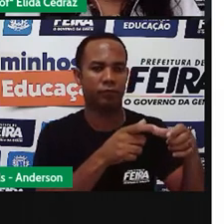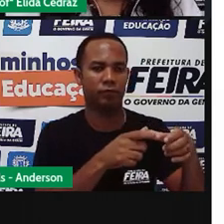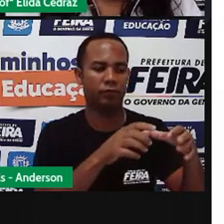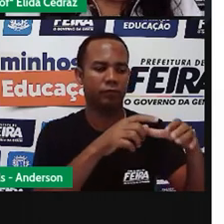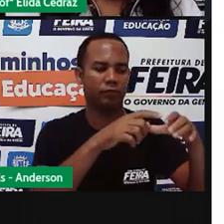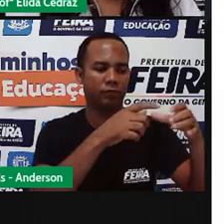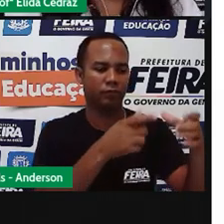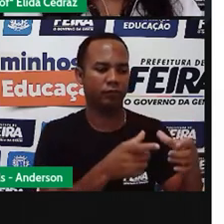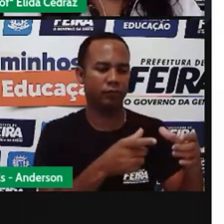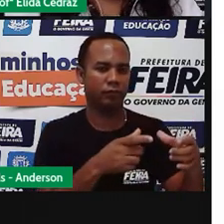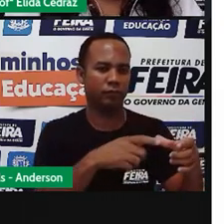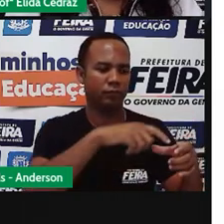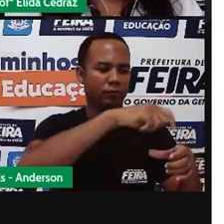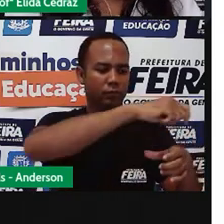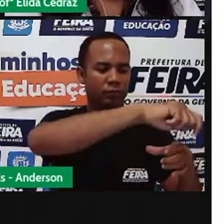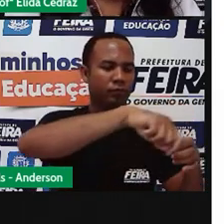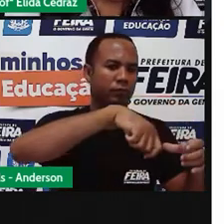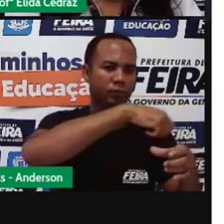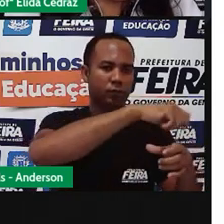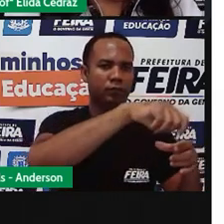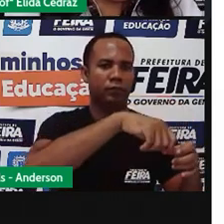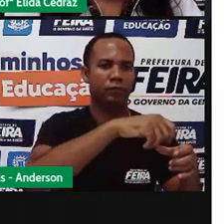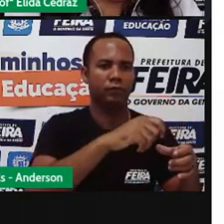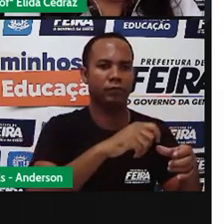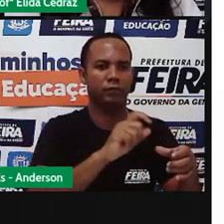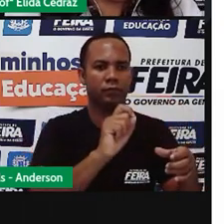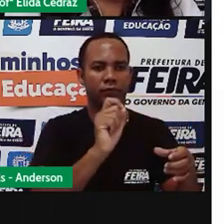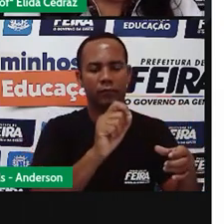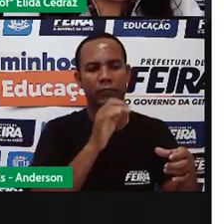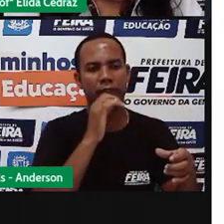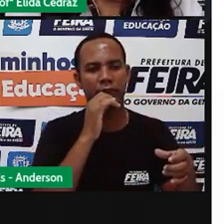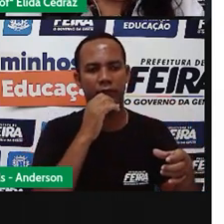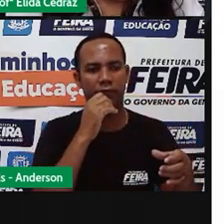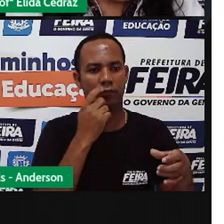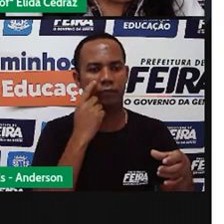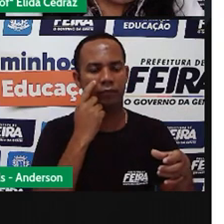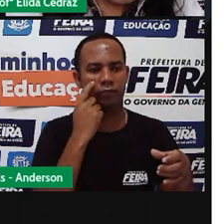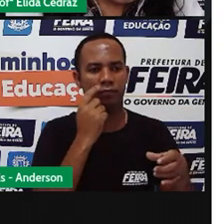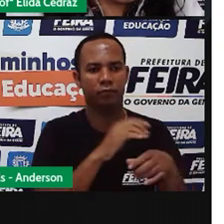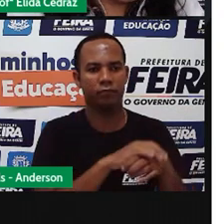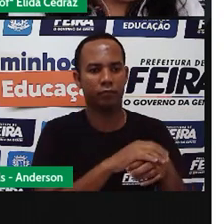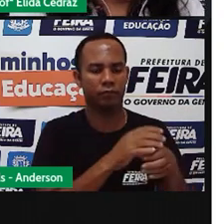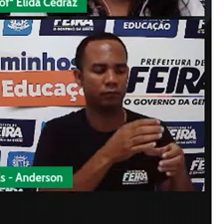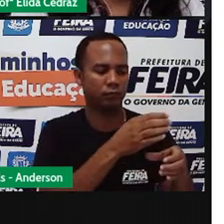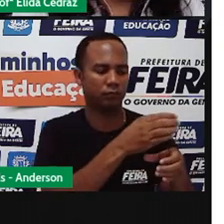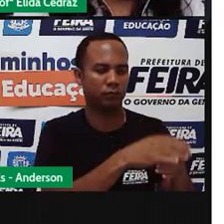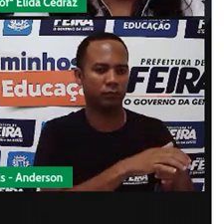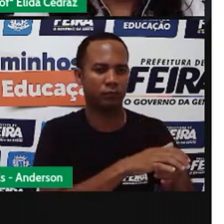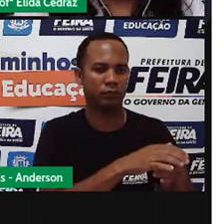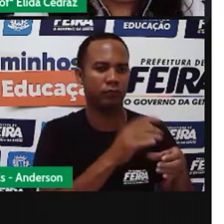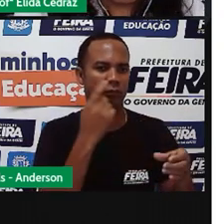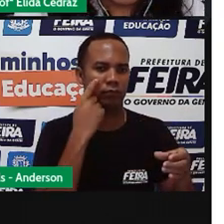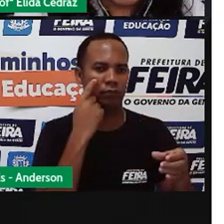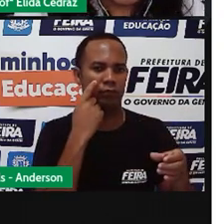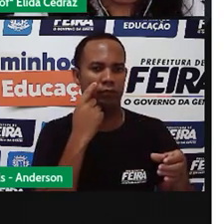ele dobrado mesmo. Não precisa desdobrar o guardanapo de papel. Coloca. Aí, se for pequeno,